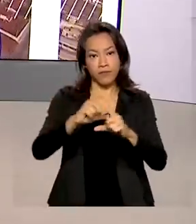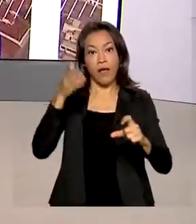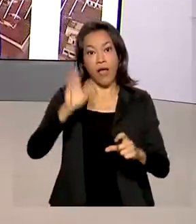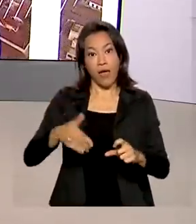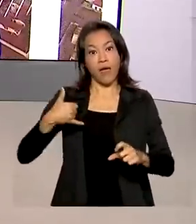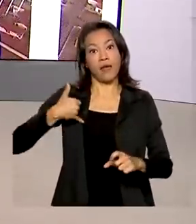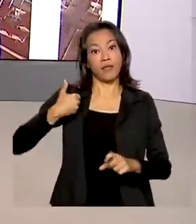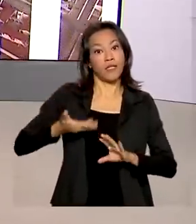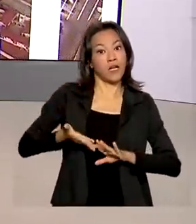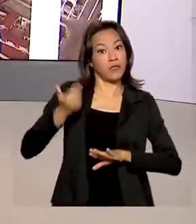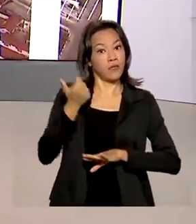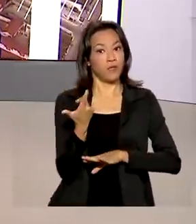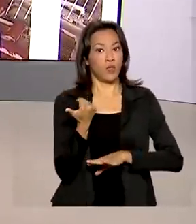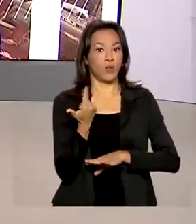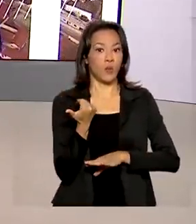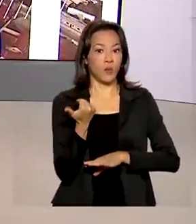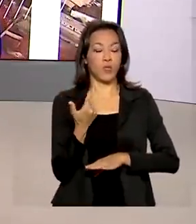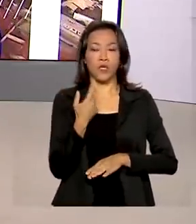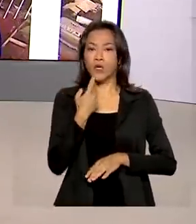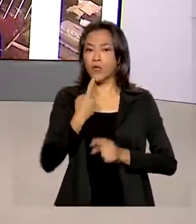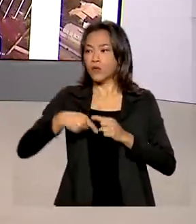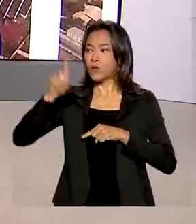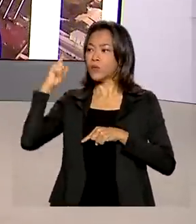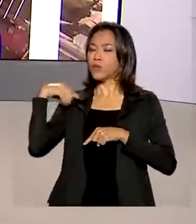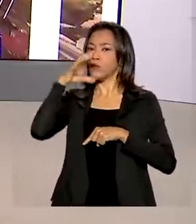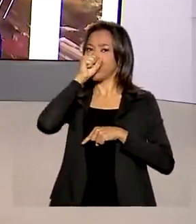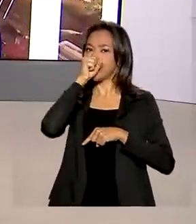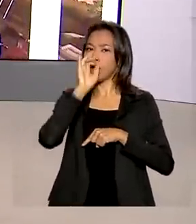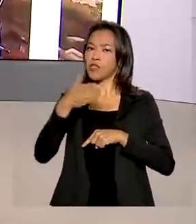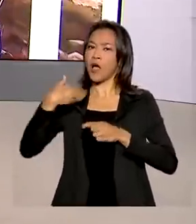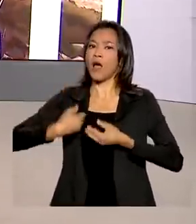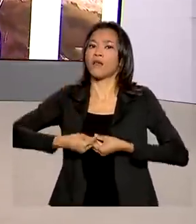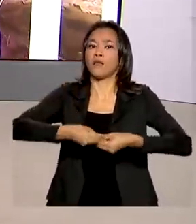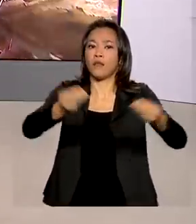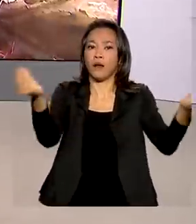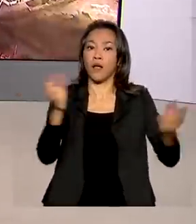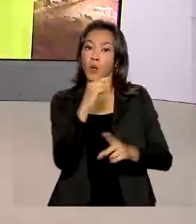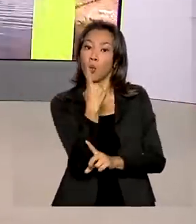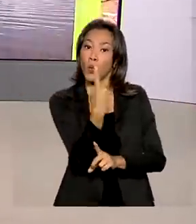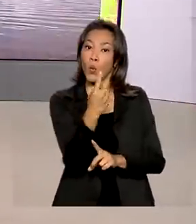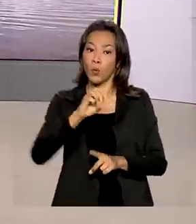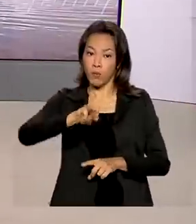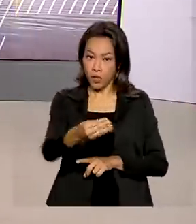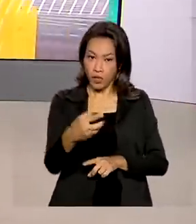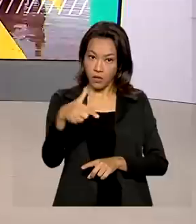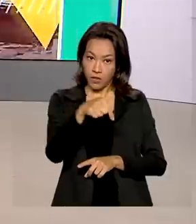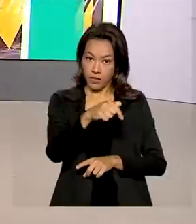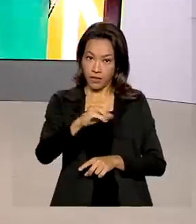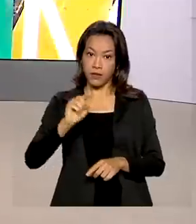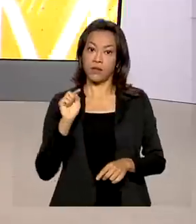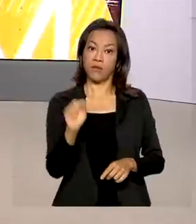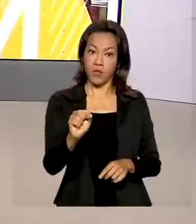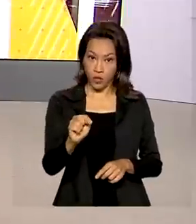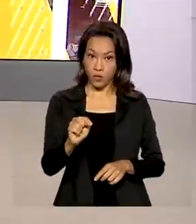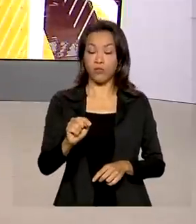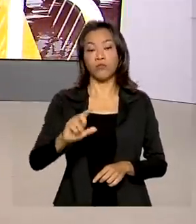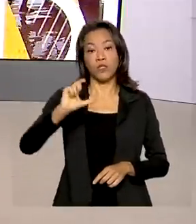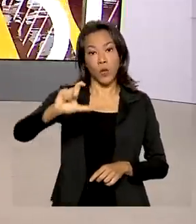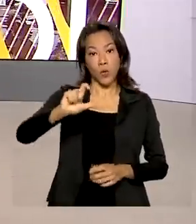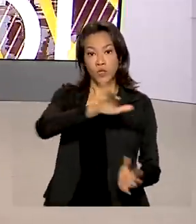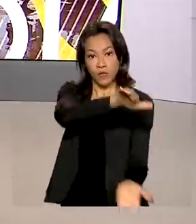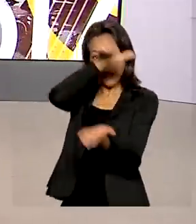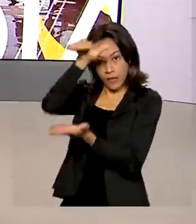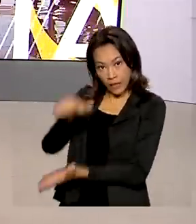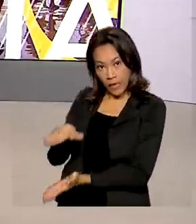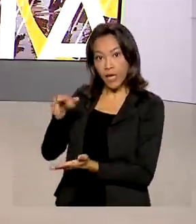acima de 12 anos. No último sábado, já tinham sido entregues mais 1,7 milhão de ao Ministério. As vacinas